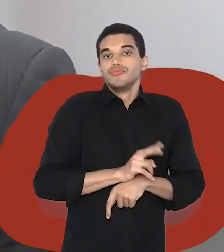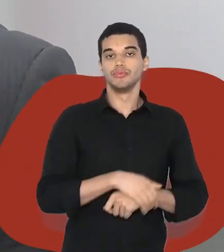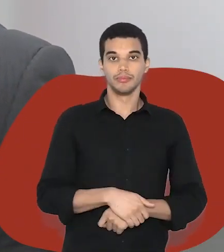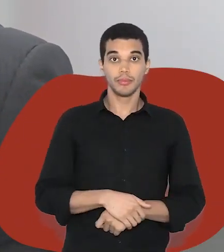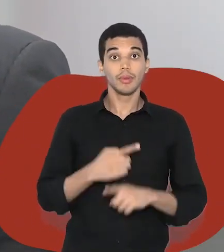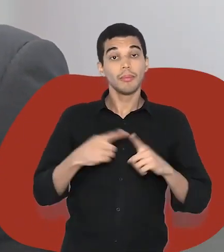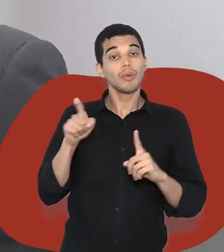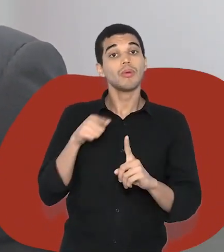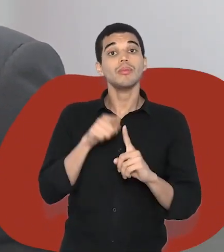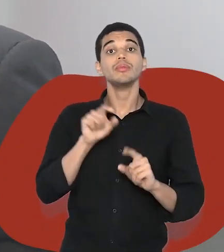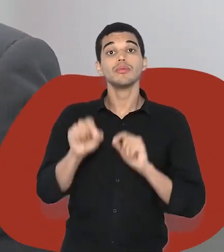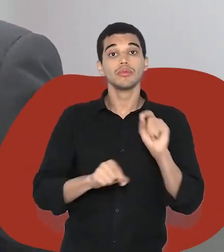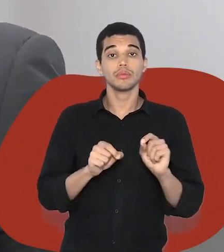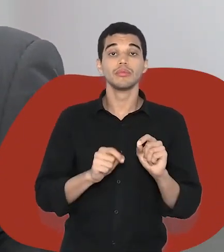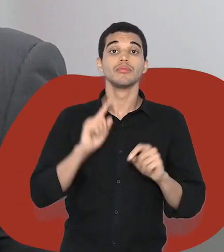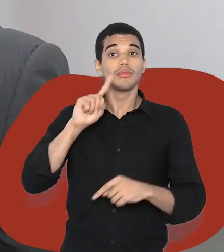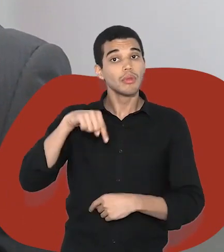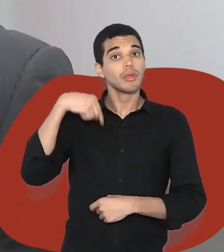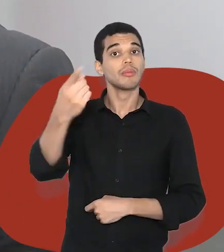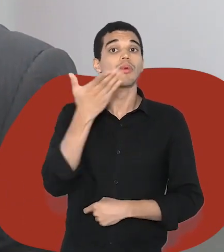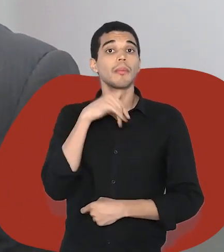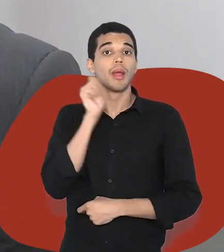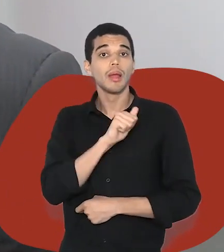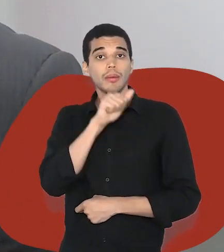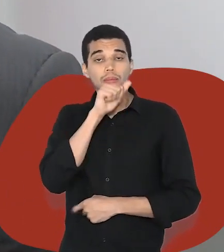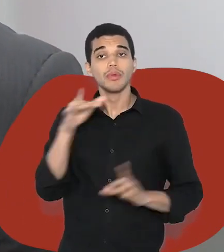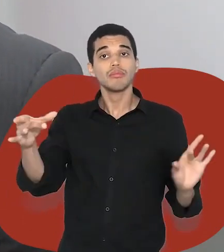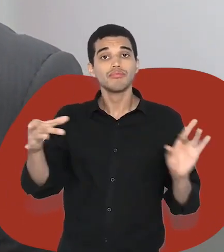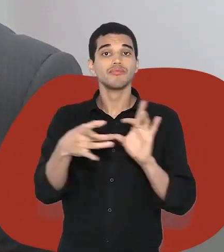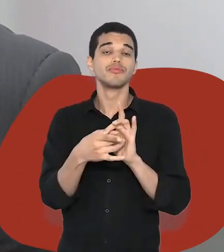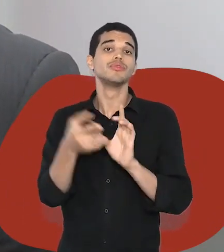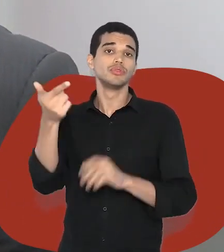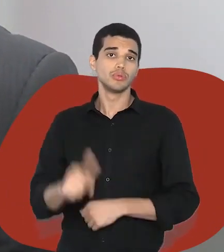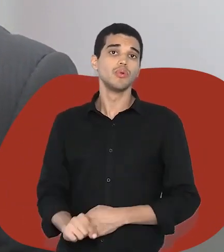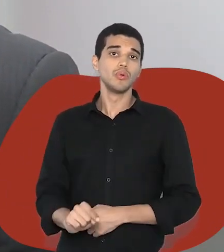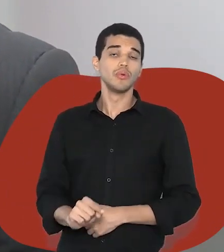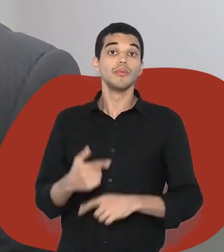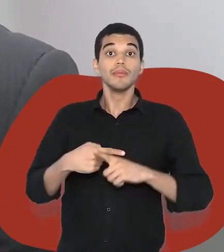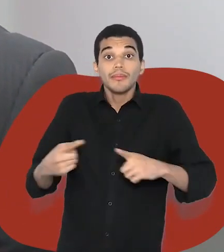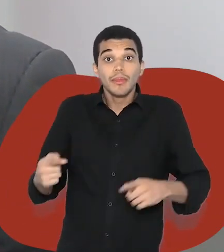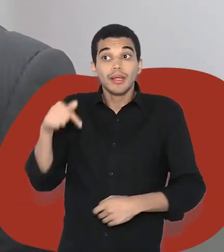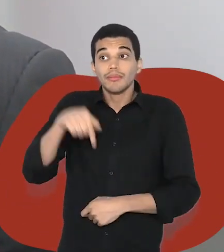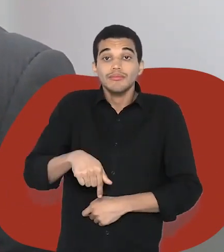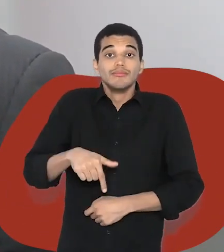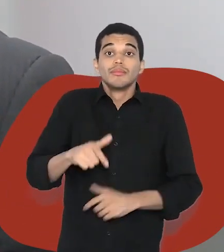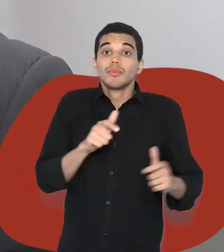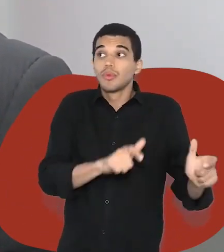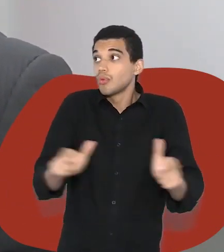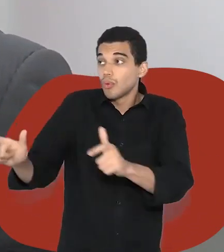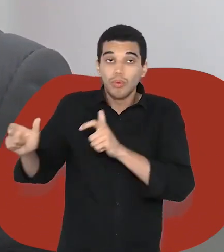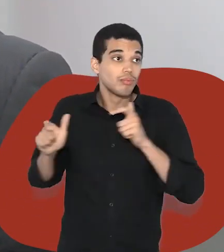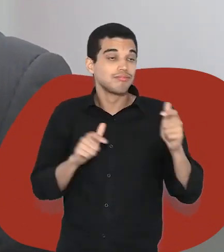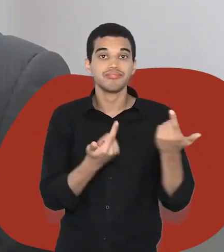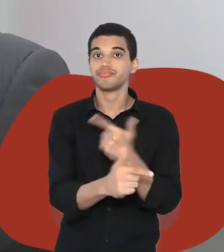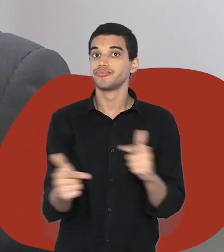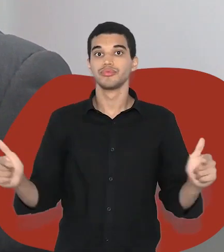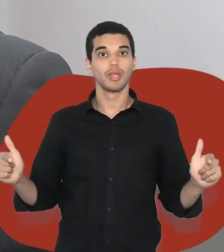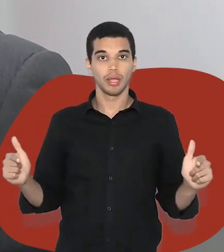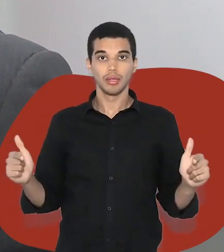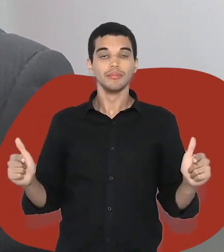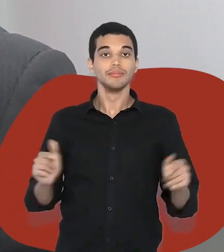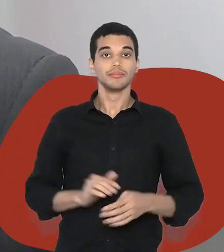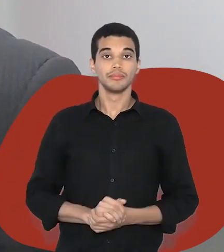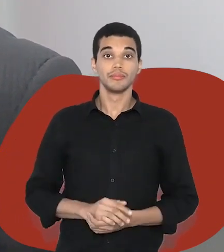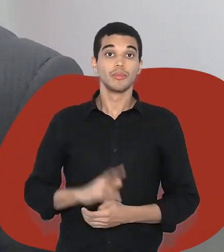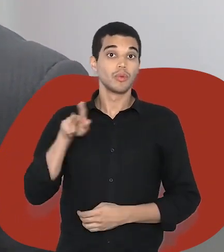é reconstruir o vínculo familiar para que essa criança seja mantida próxima aos seus pais. Mas aqui na região não temos casas de acolhimento para se fazer essa